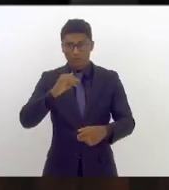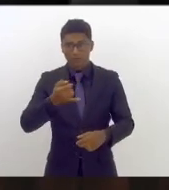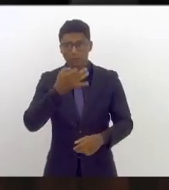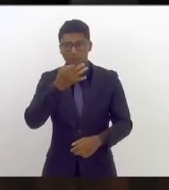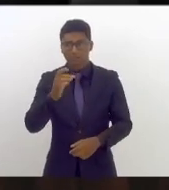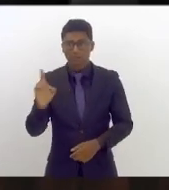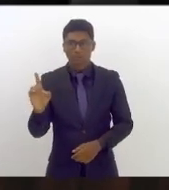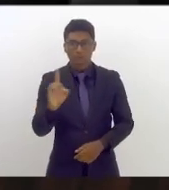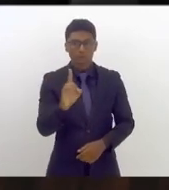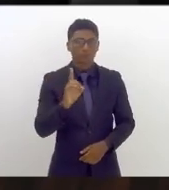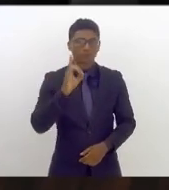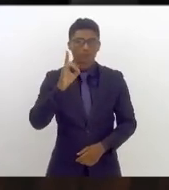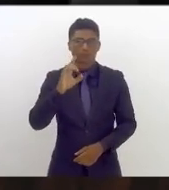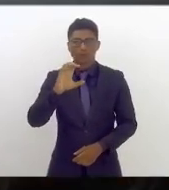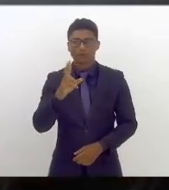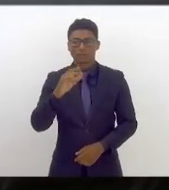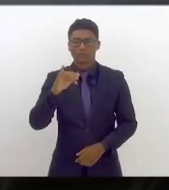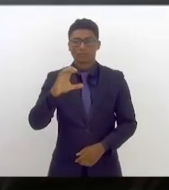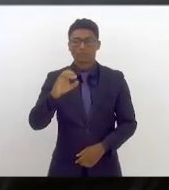Chico Machado.